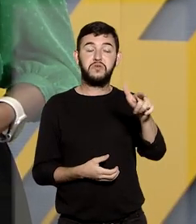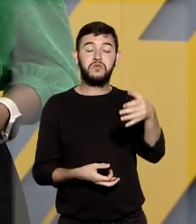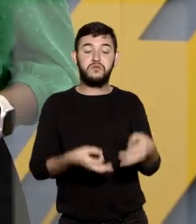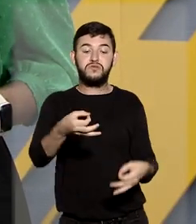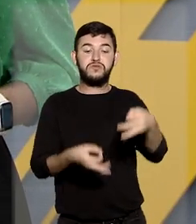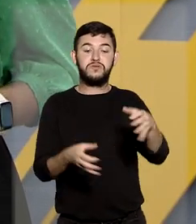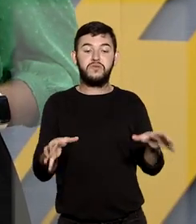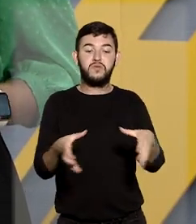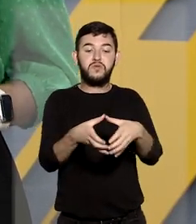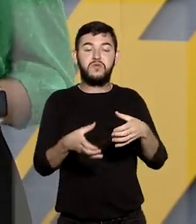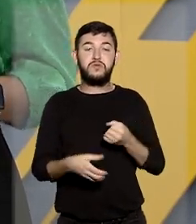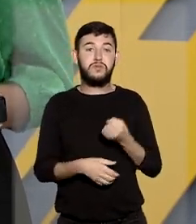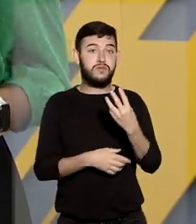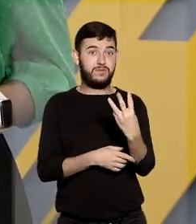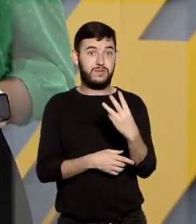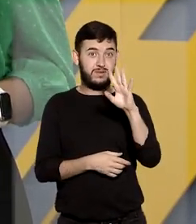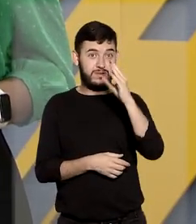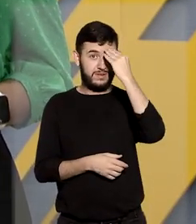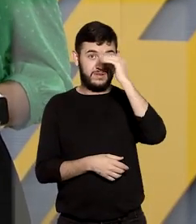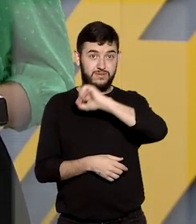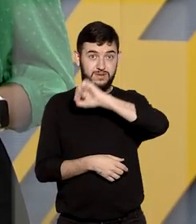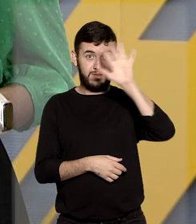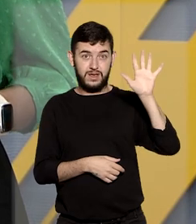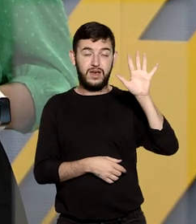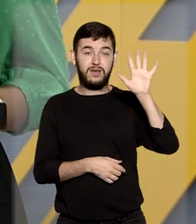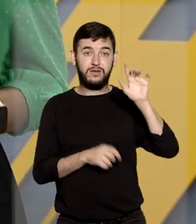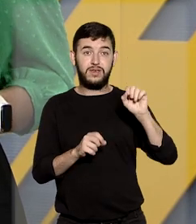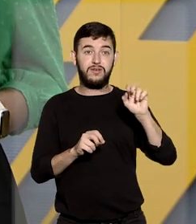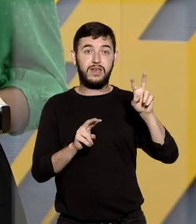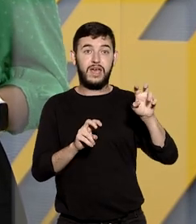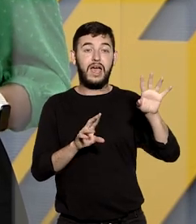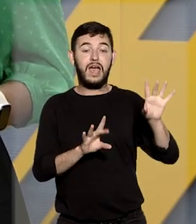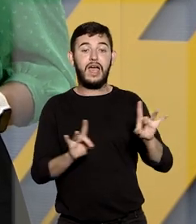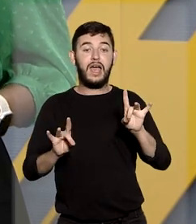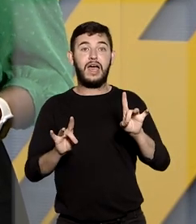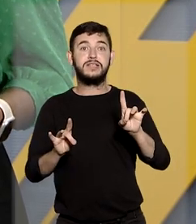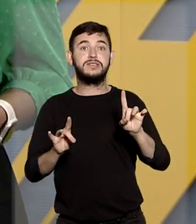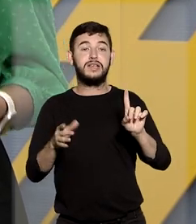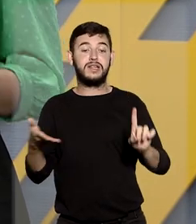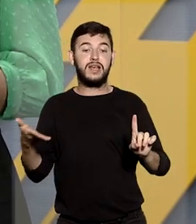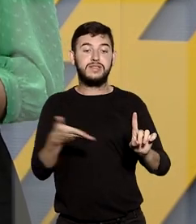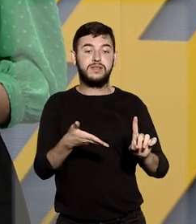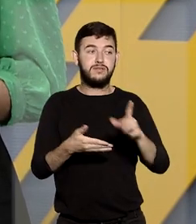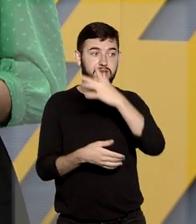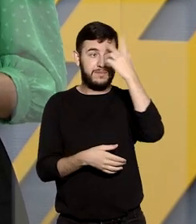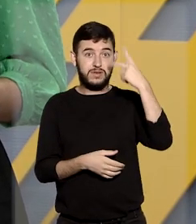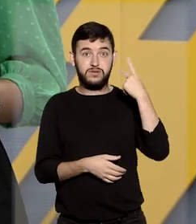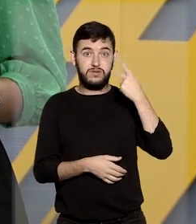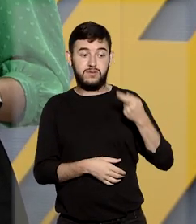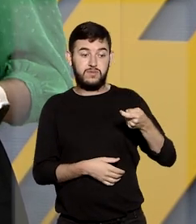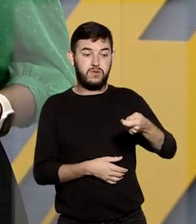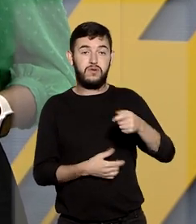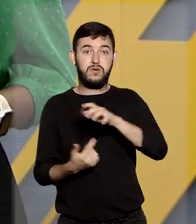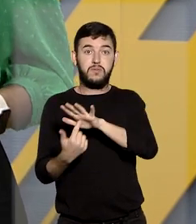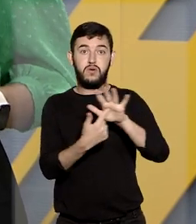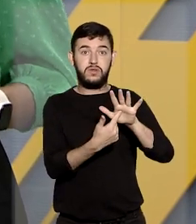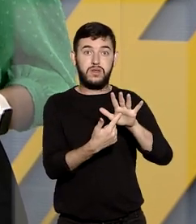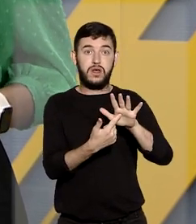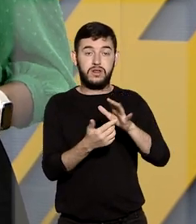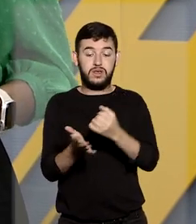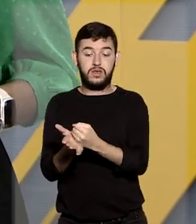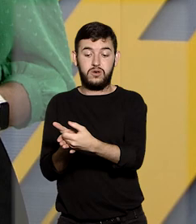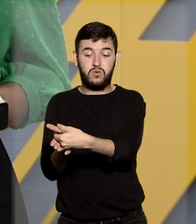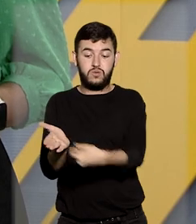julgamento, a terceira turma considerou que é válida a citação feita na pessoa do procurador indicado em contrato quando